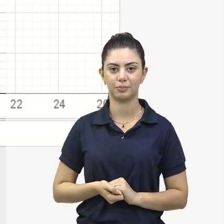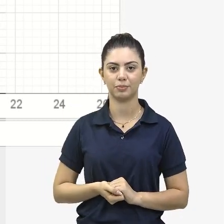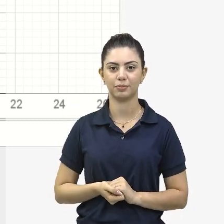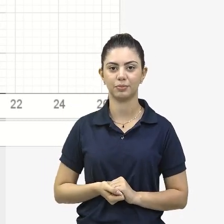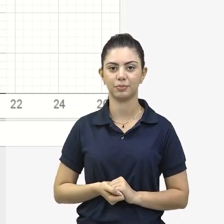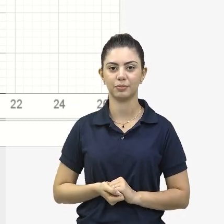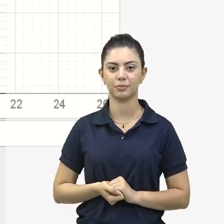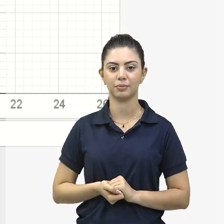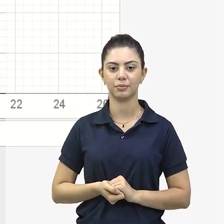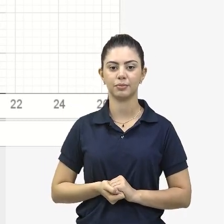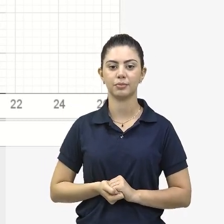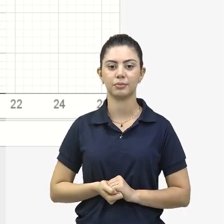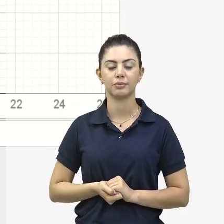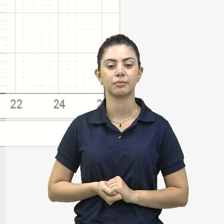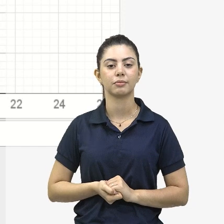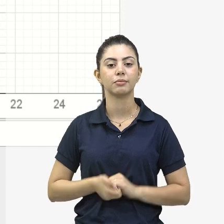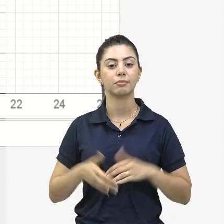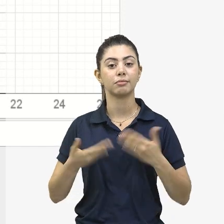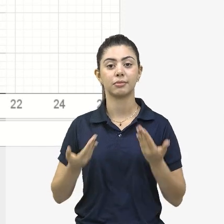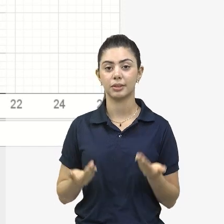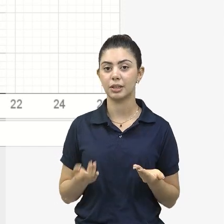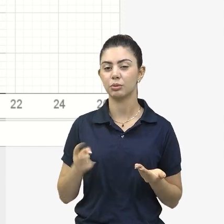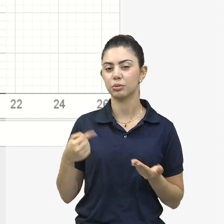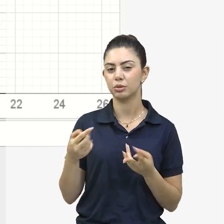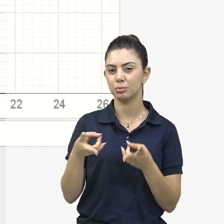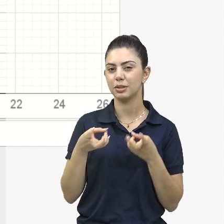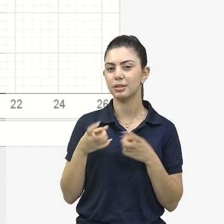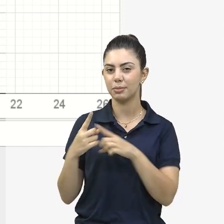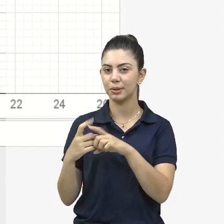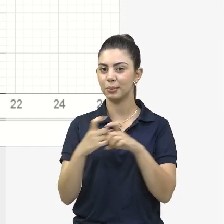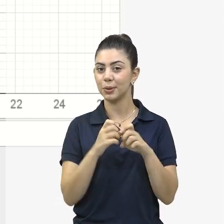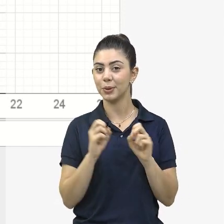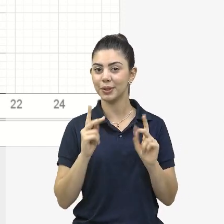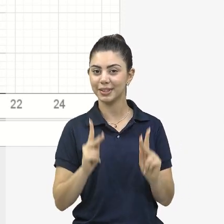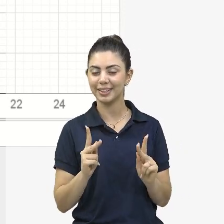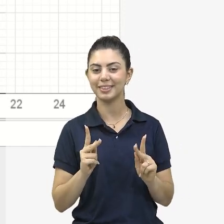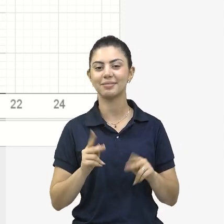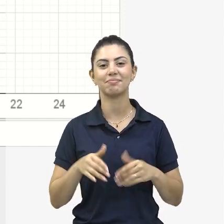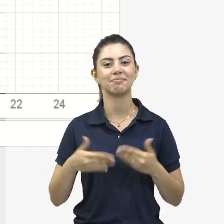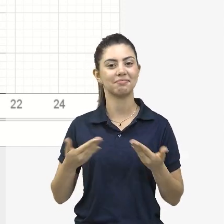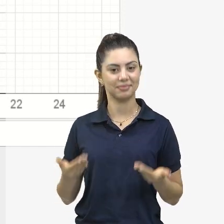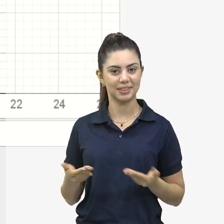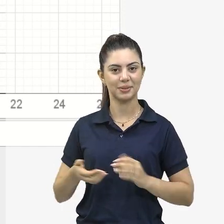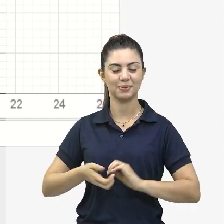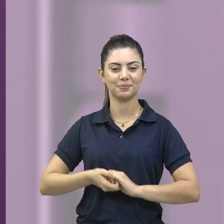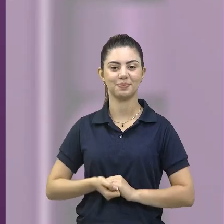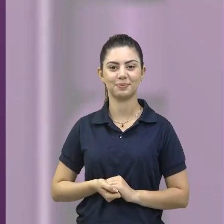Mais uma forma aí de utilização e visualização dos nossos polinômios. Beleza, queridos alunos?